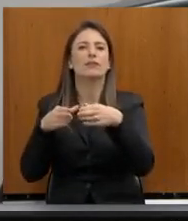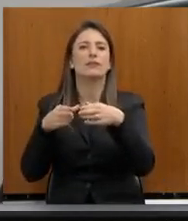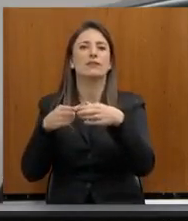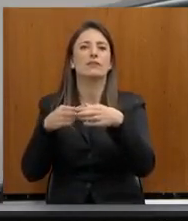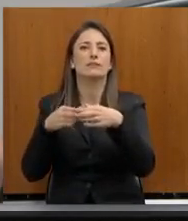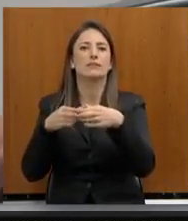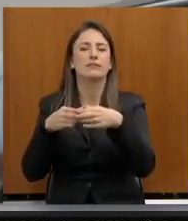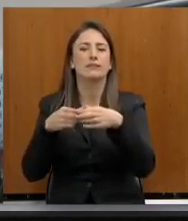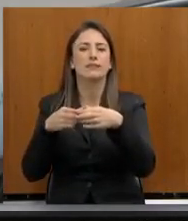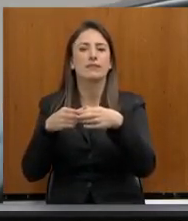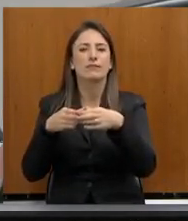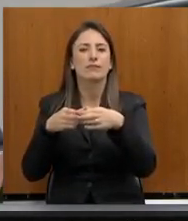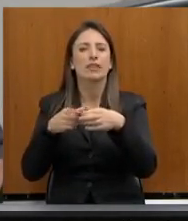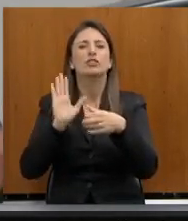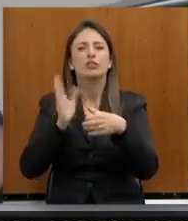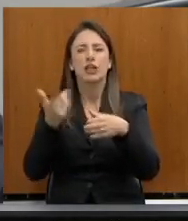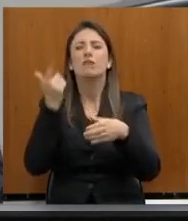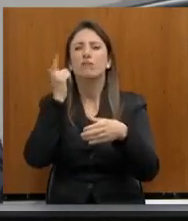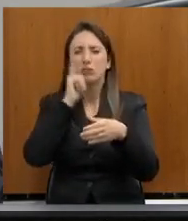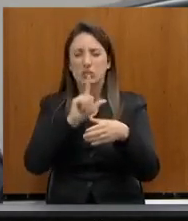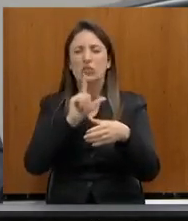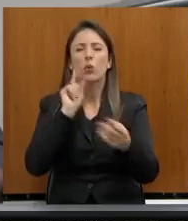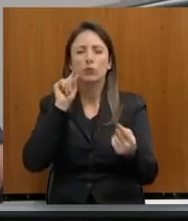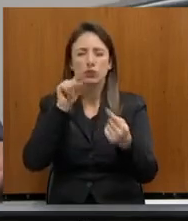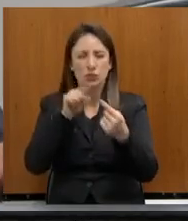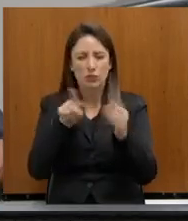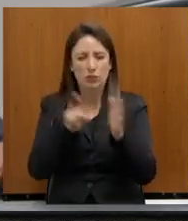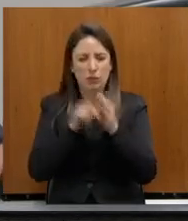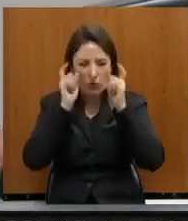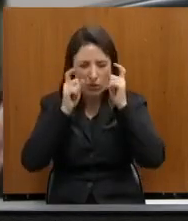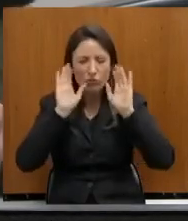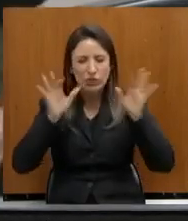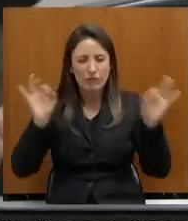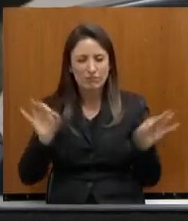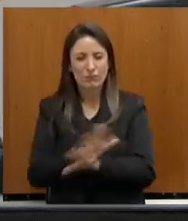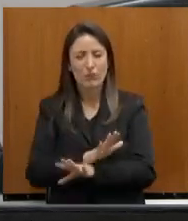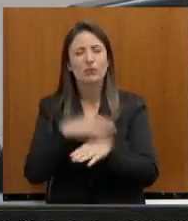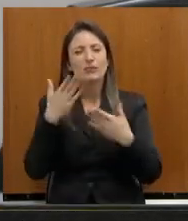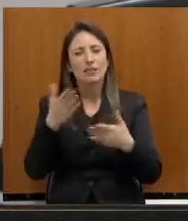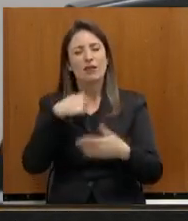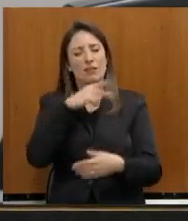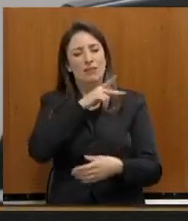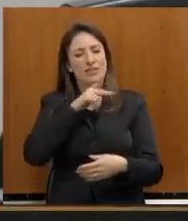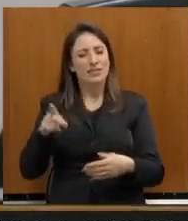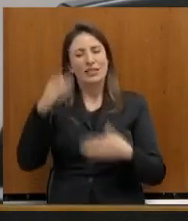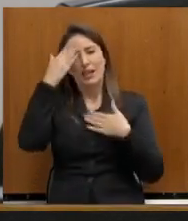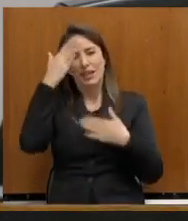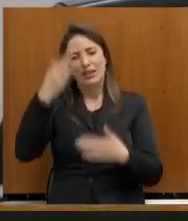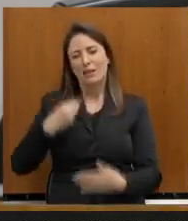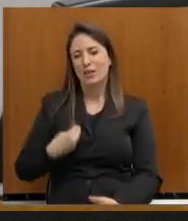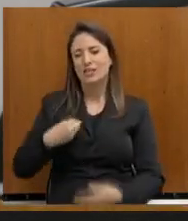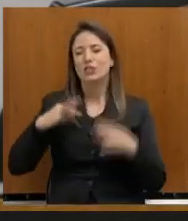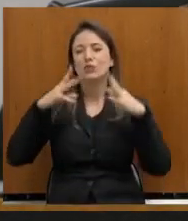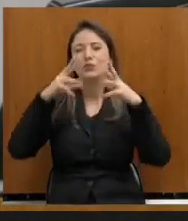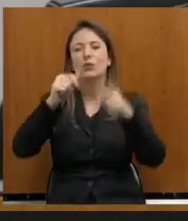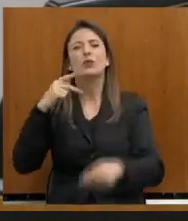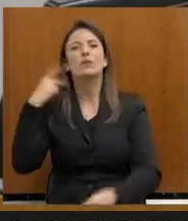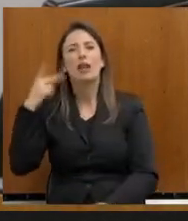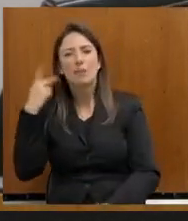comprida finalidade da reunião a presidência agradece a presença de todos os parlamentares